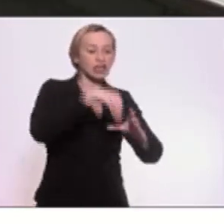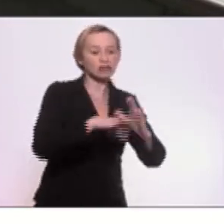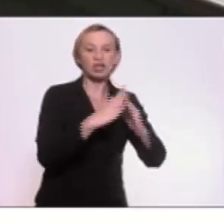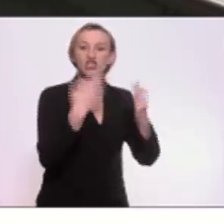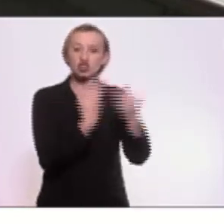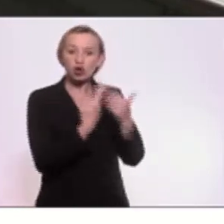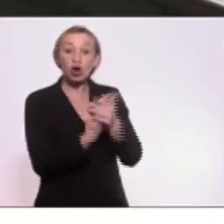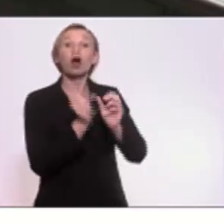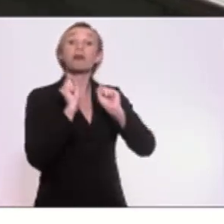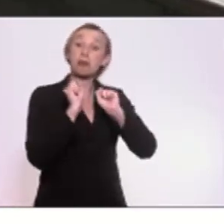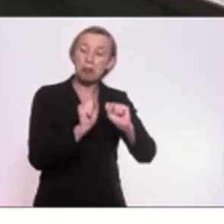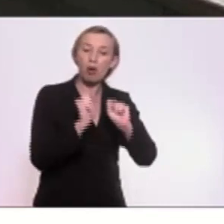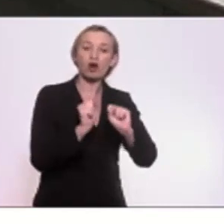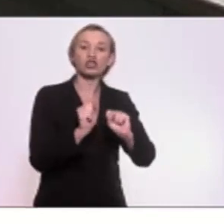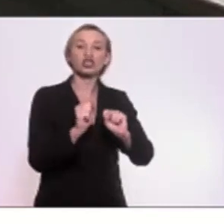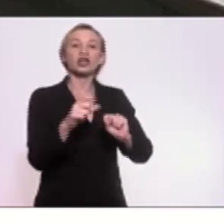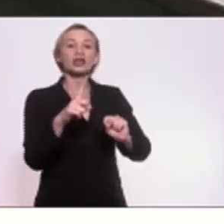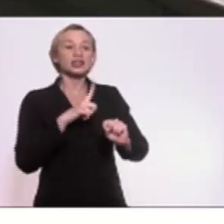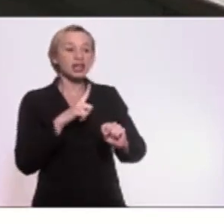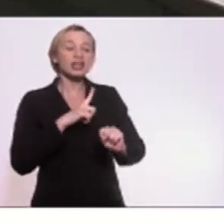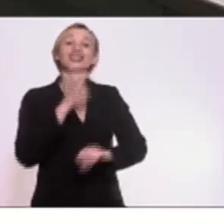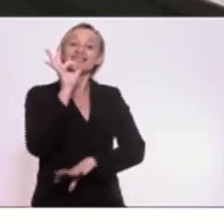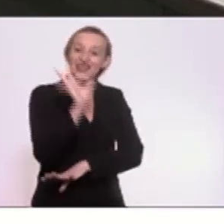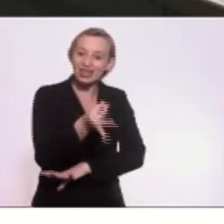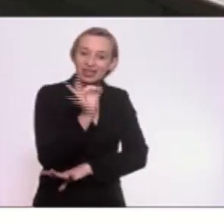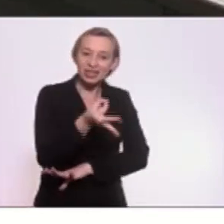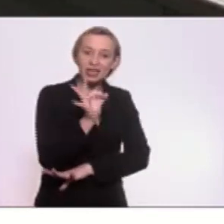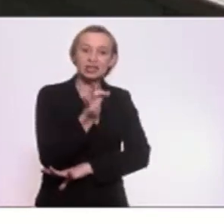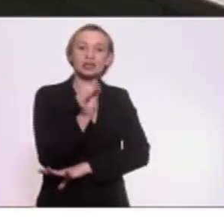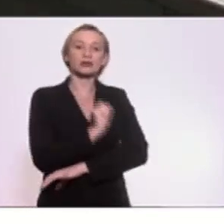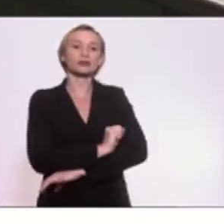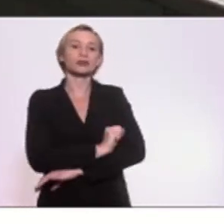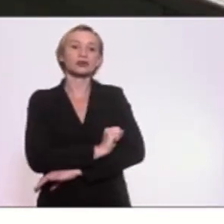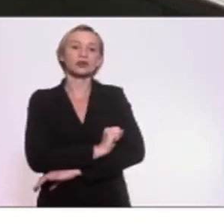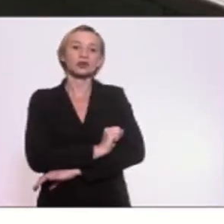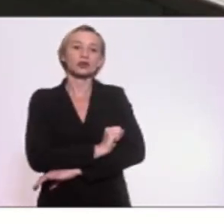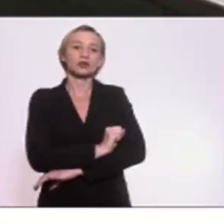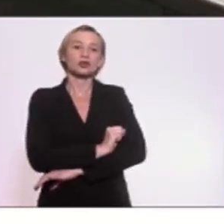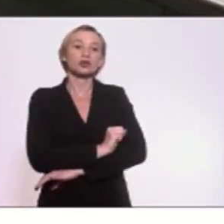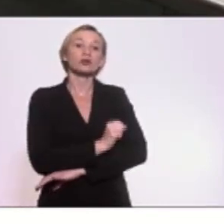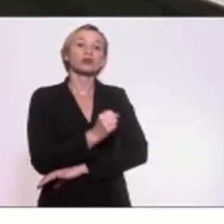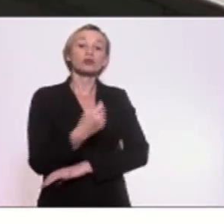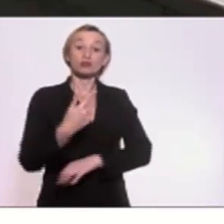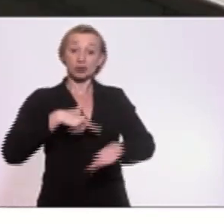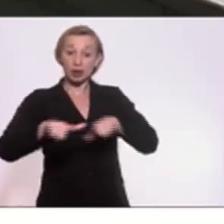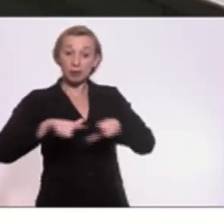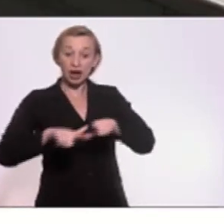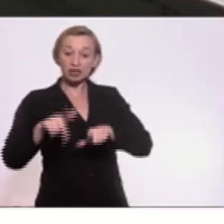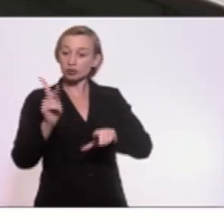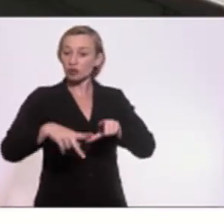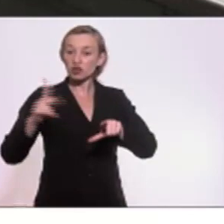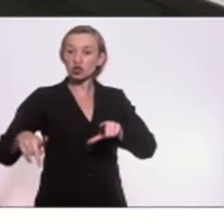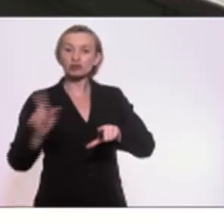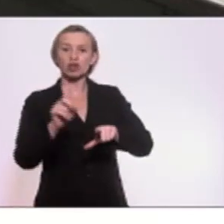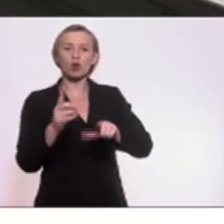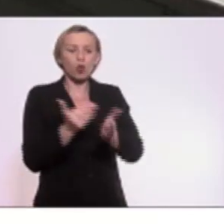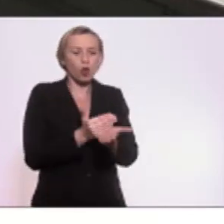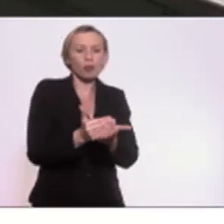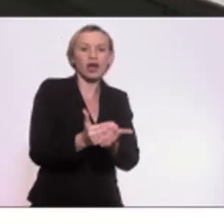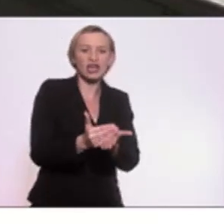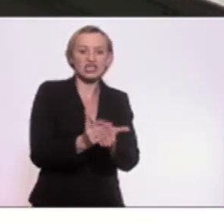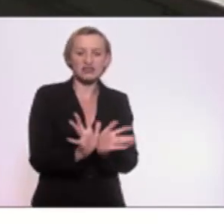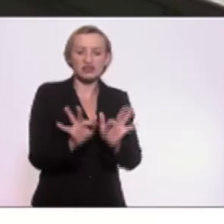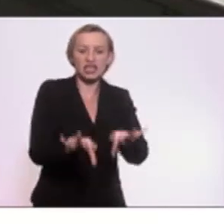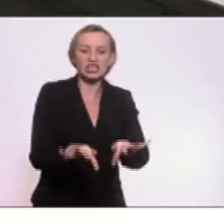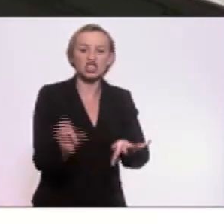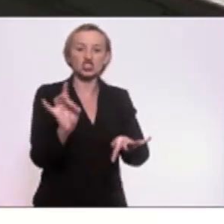a gente pode ter com certeza que o ofício de professor, ele não começa e não se